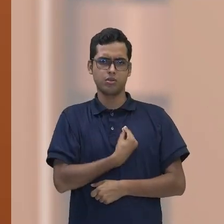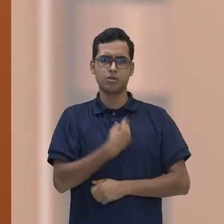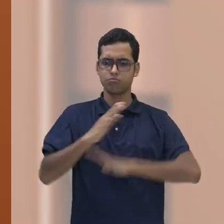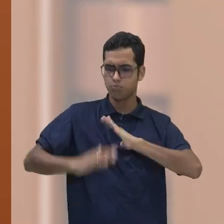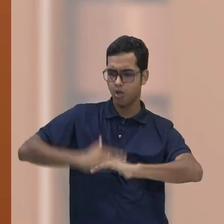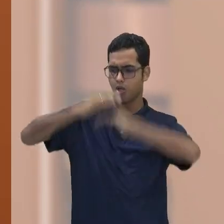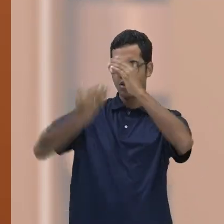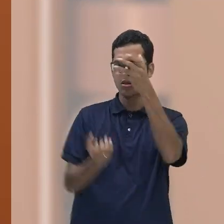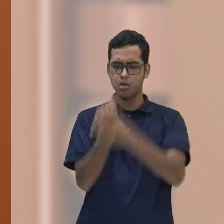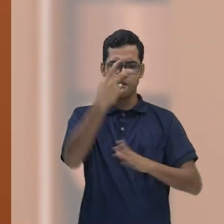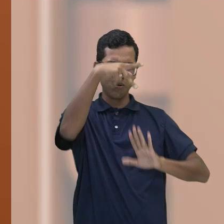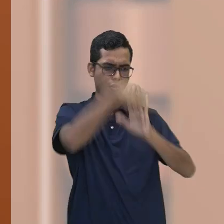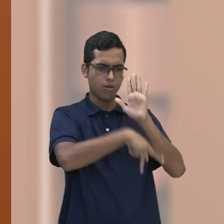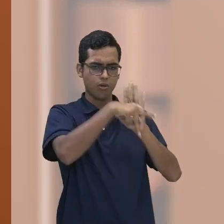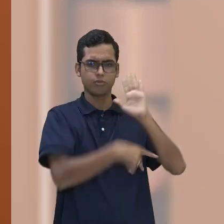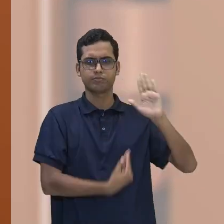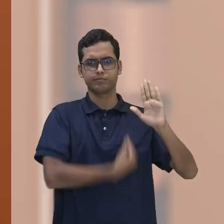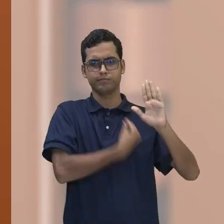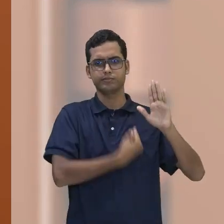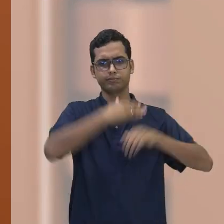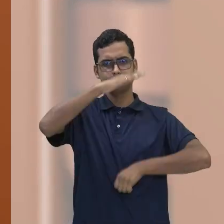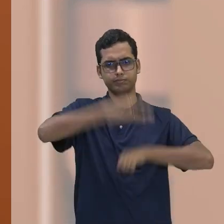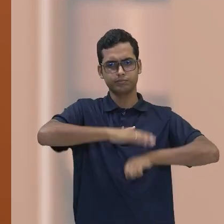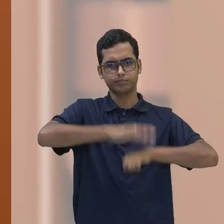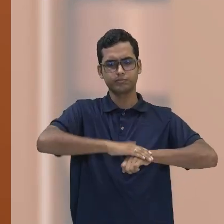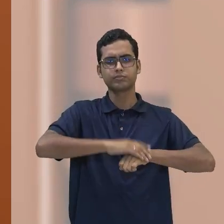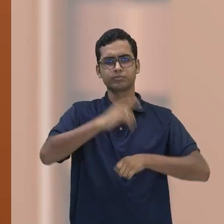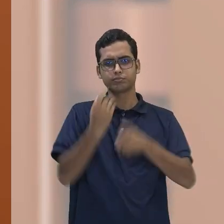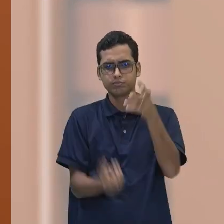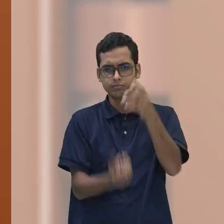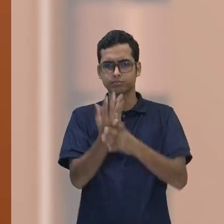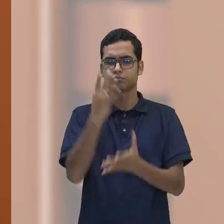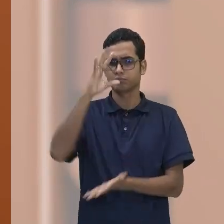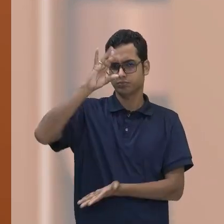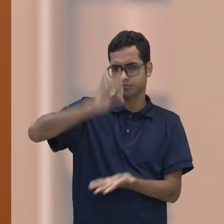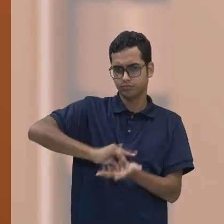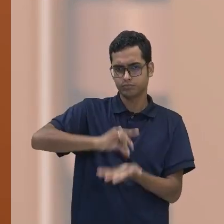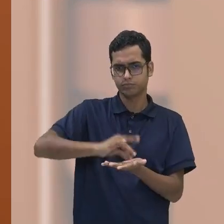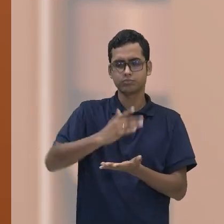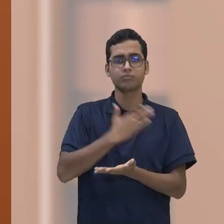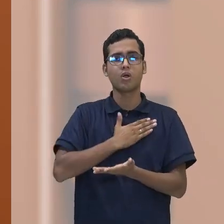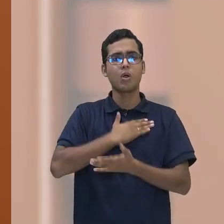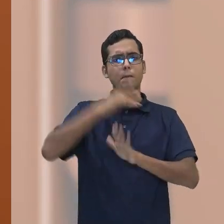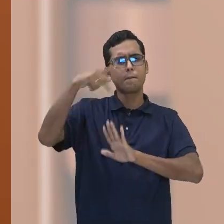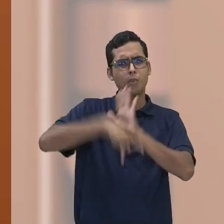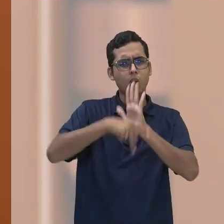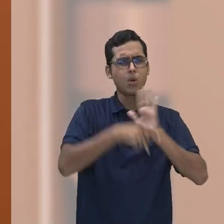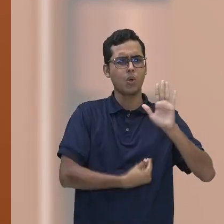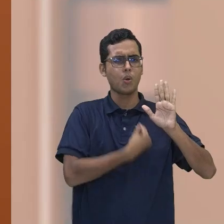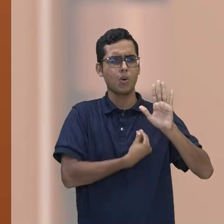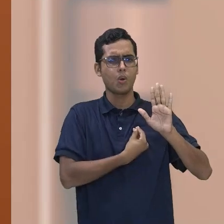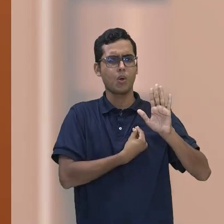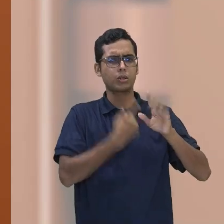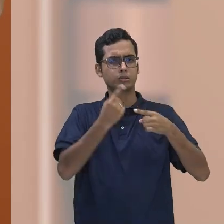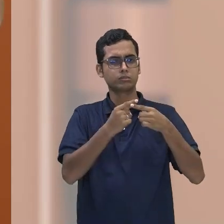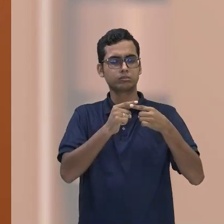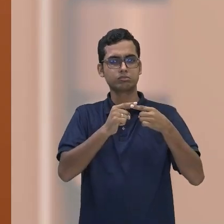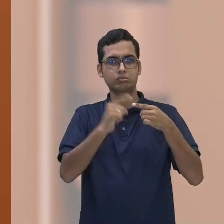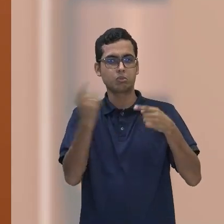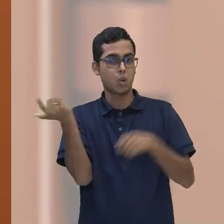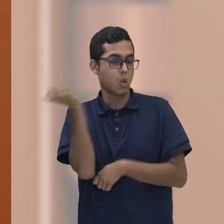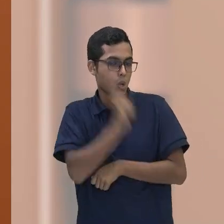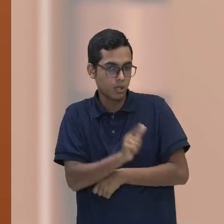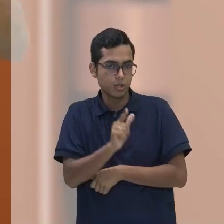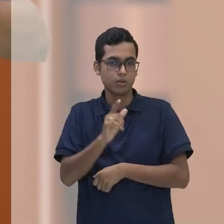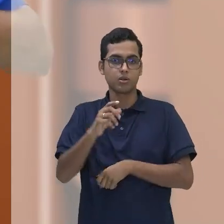um projeto de existência, um projeto de vida. E o meu projeto de vida muitas vezes pode não dar certo, porque eu pensei em